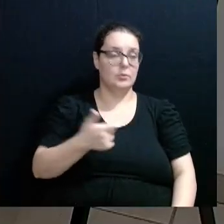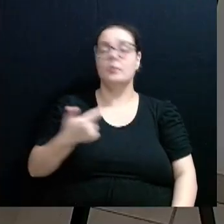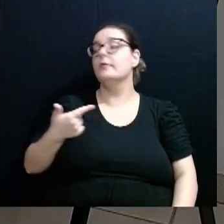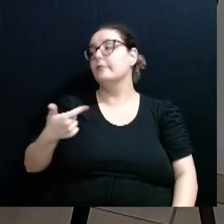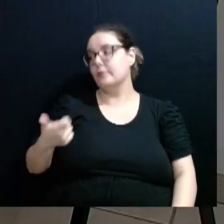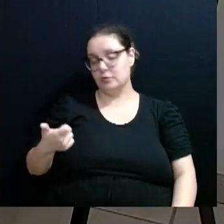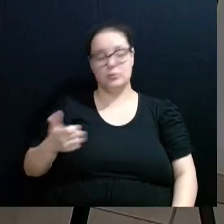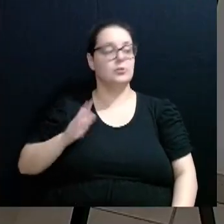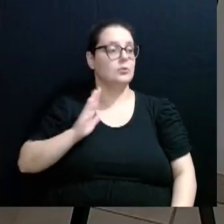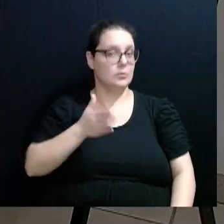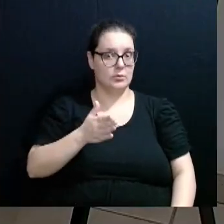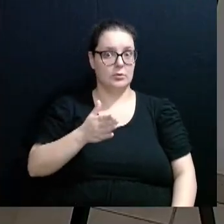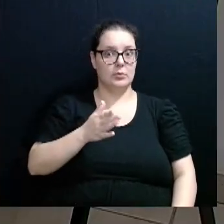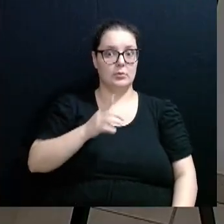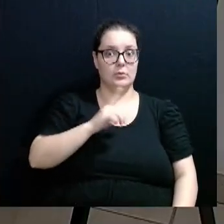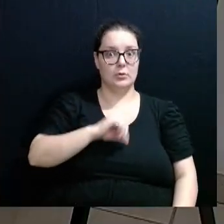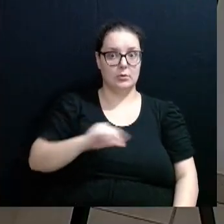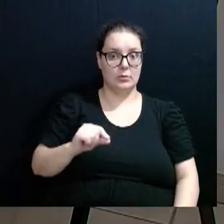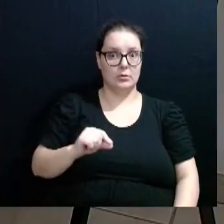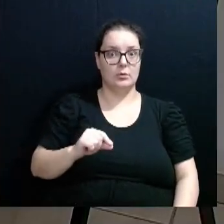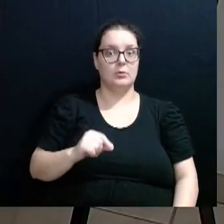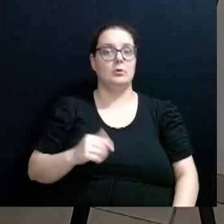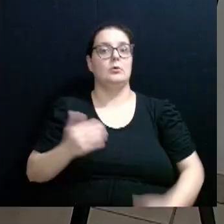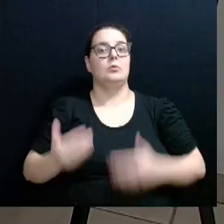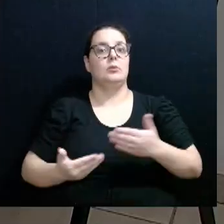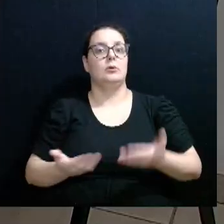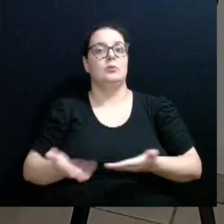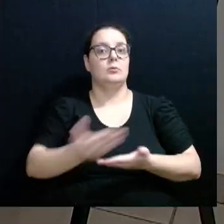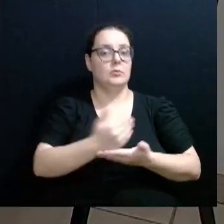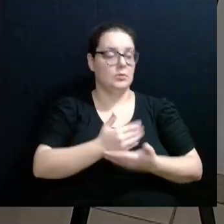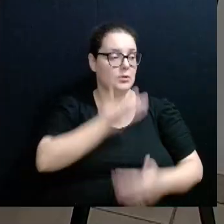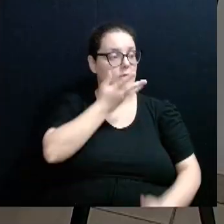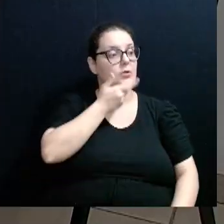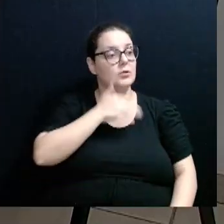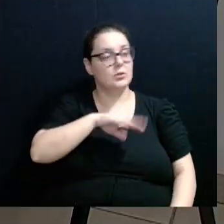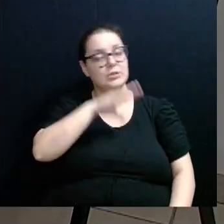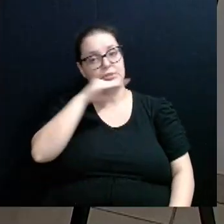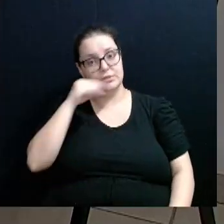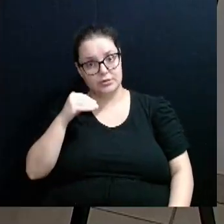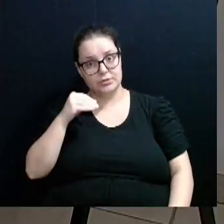saíram, eles viveram no serviço de acolhimento de criança e adolescente, estão na